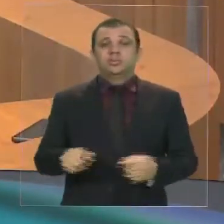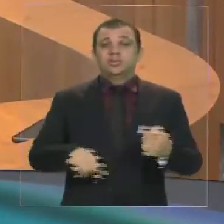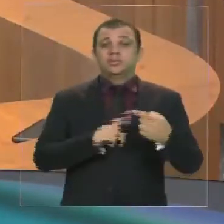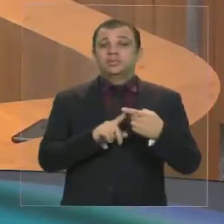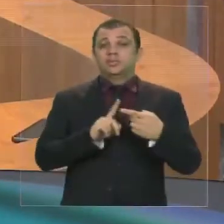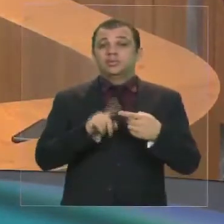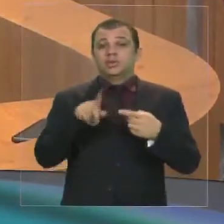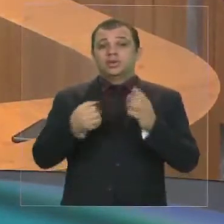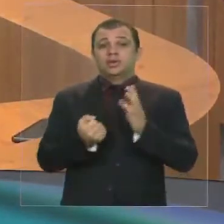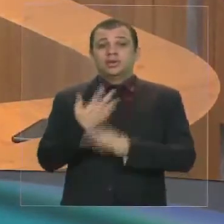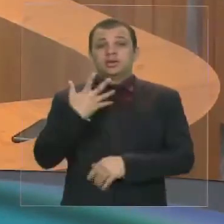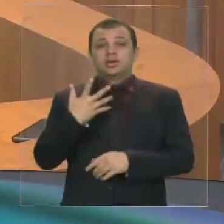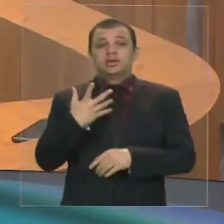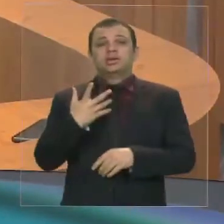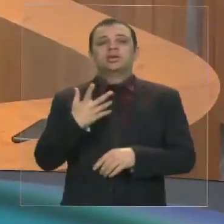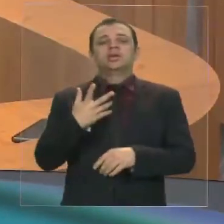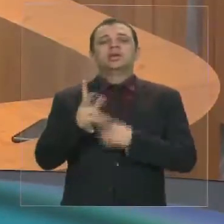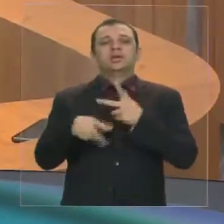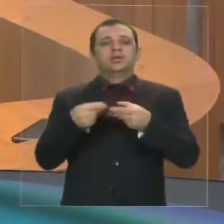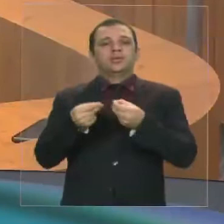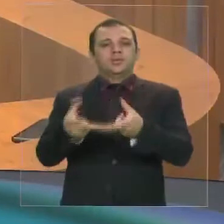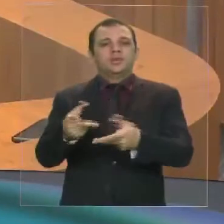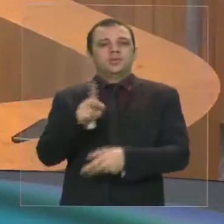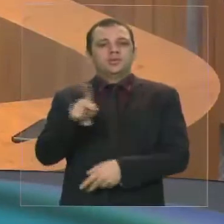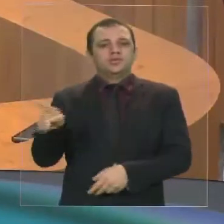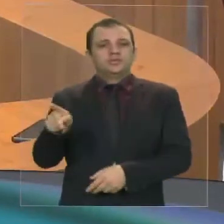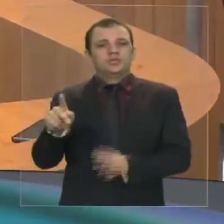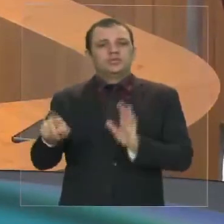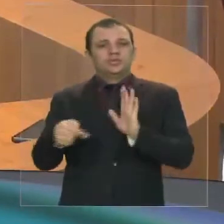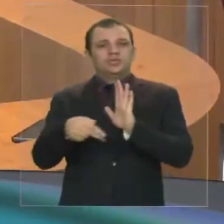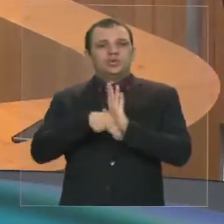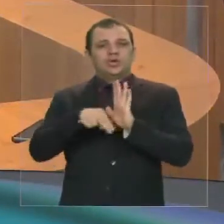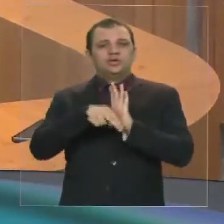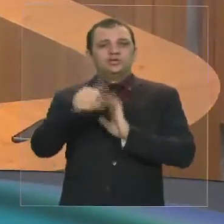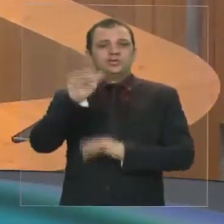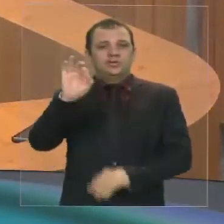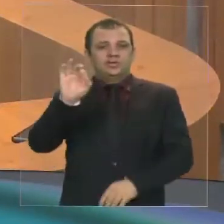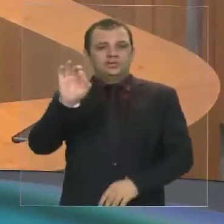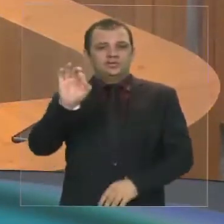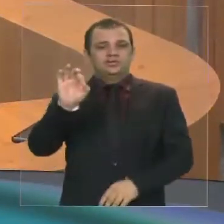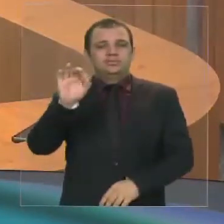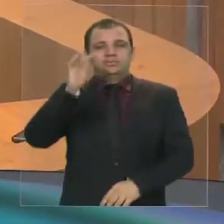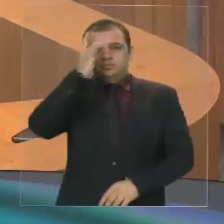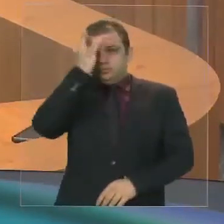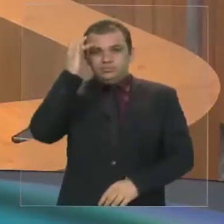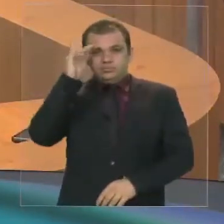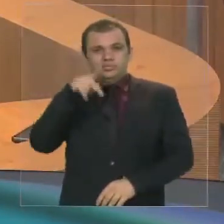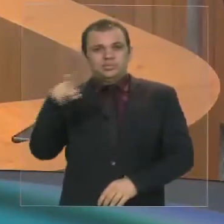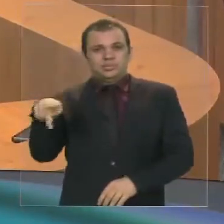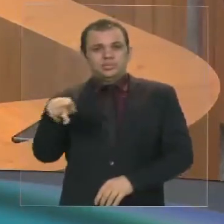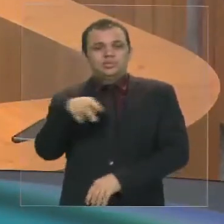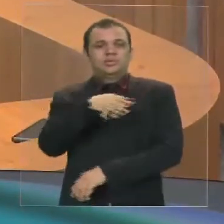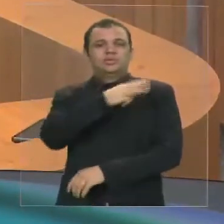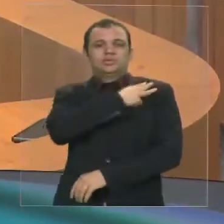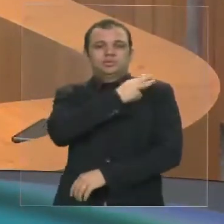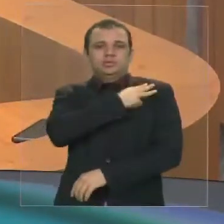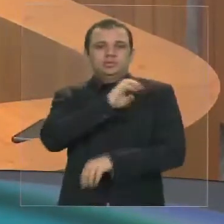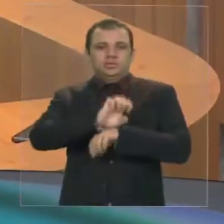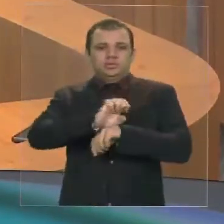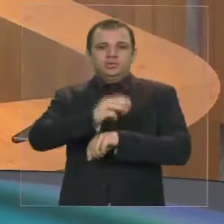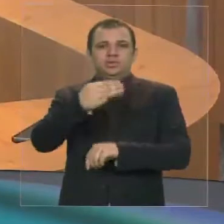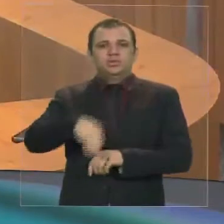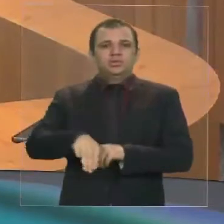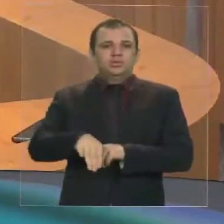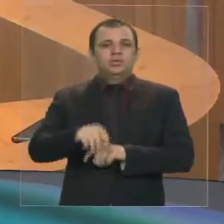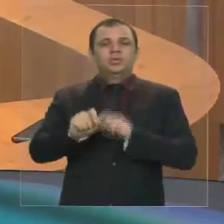cria o prêmio professor nota 10 para os educadores do ensino médio no Estado do Maranhão. Ou seja, prêmio nota